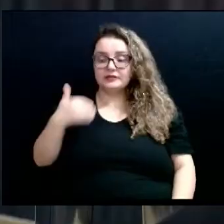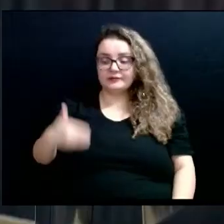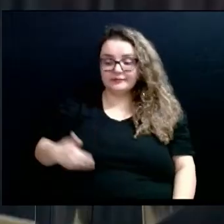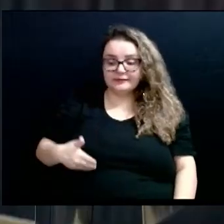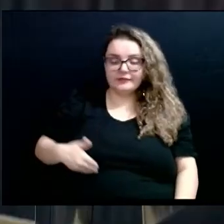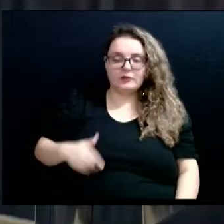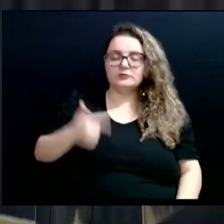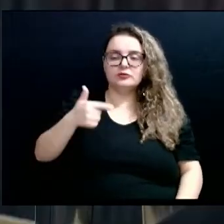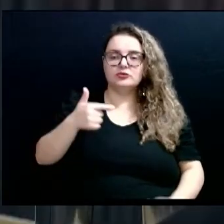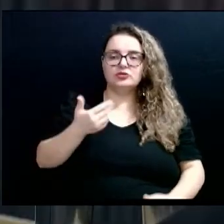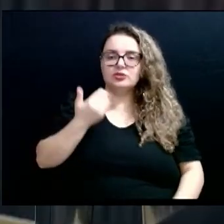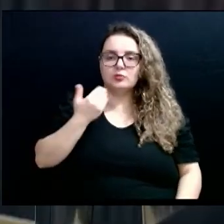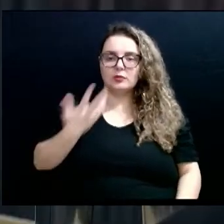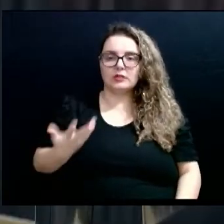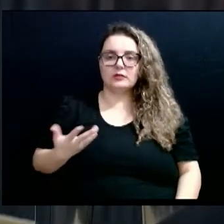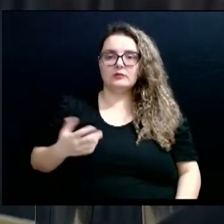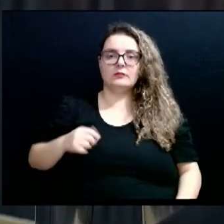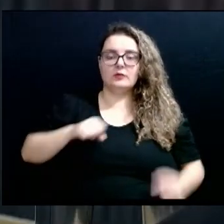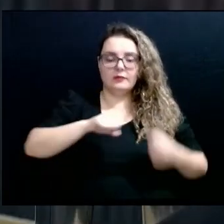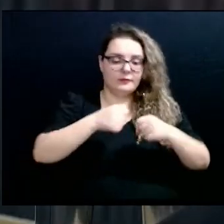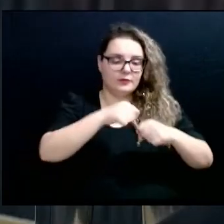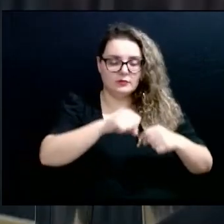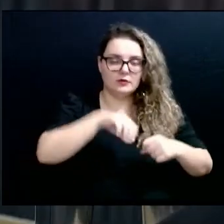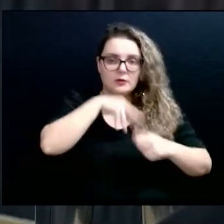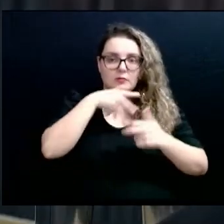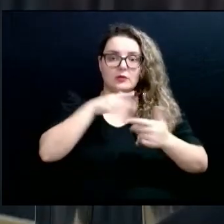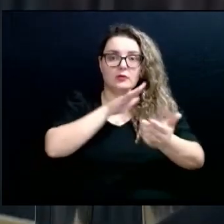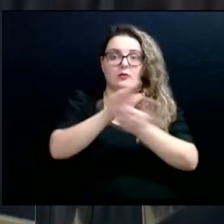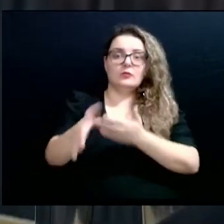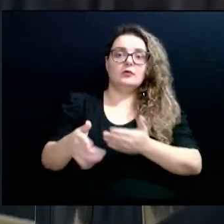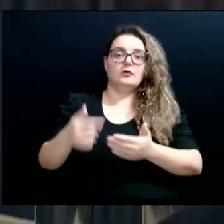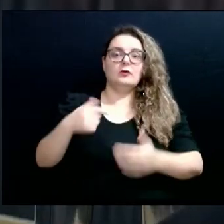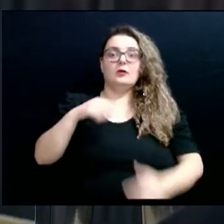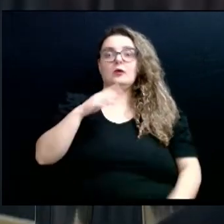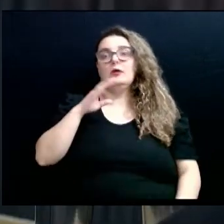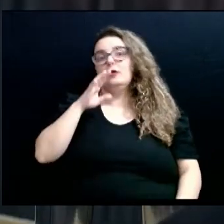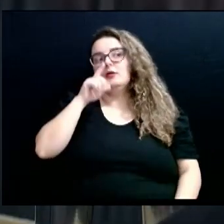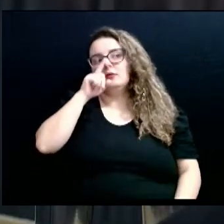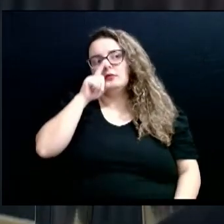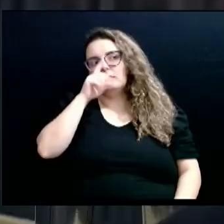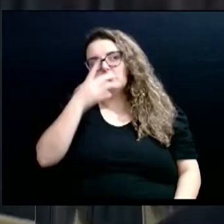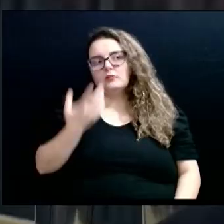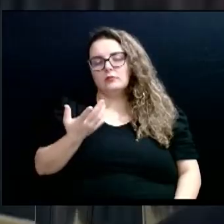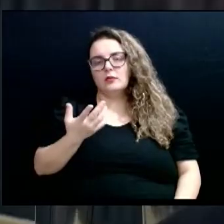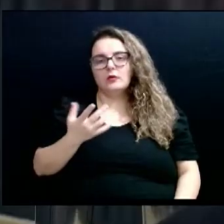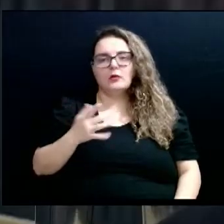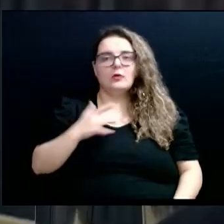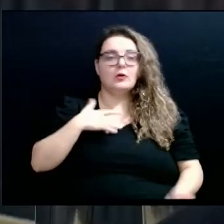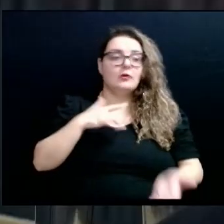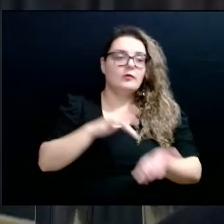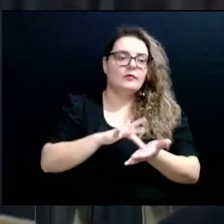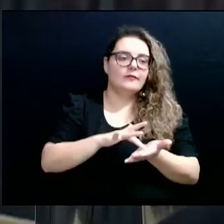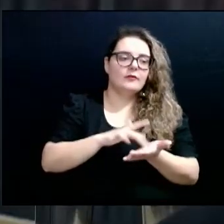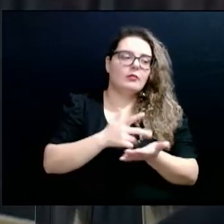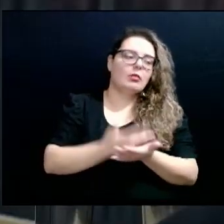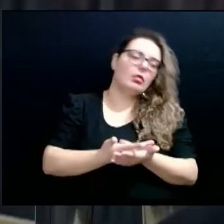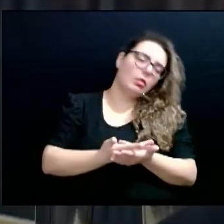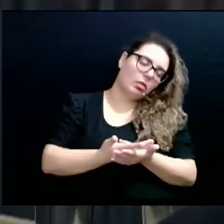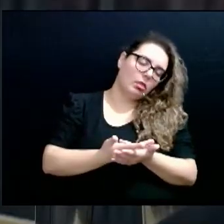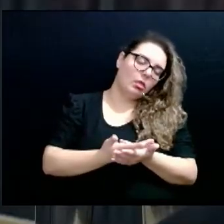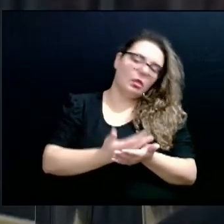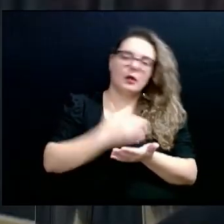lutar com esse animal, eu vou fugir dele, ou eu vou me fingir de morto para ele ir embora, né? Hoje em dia, os cenários eles